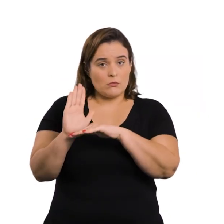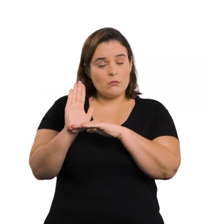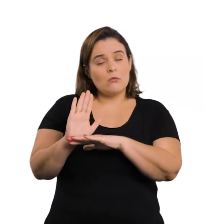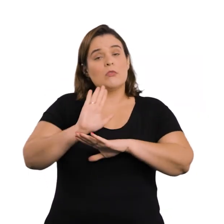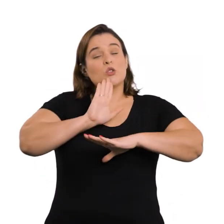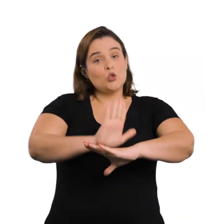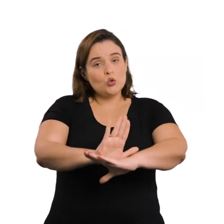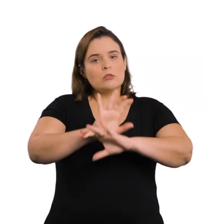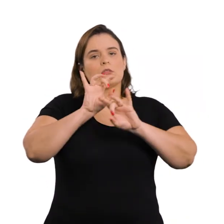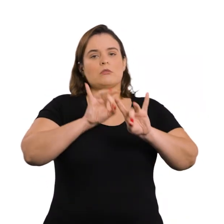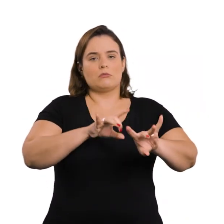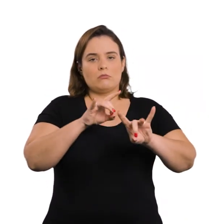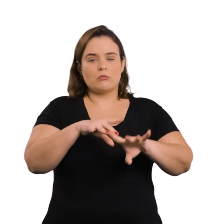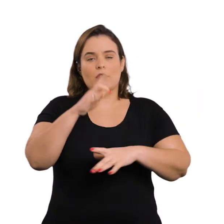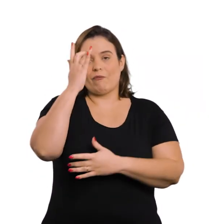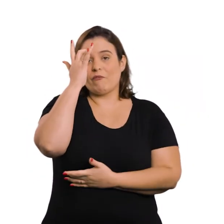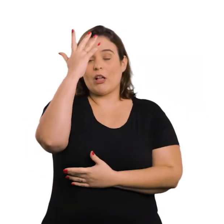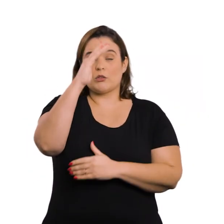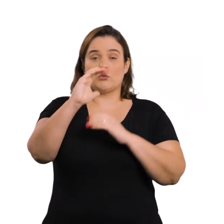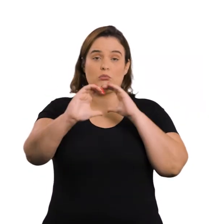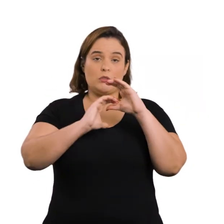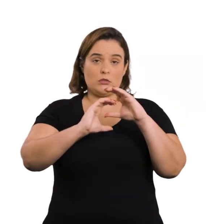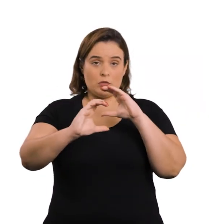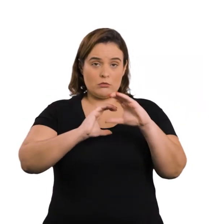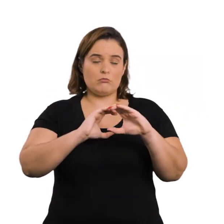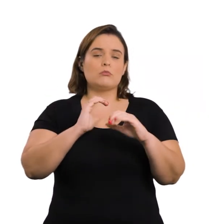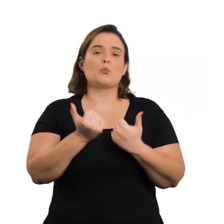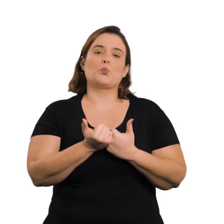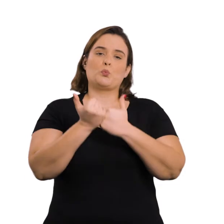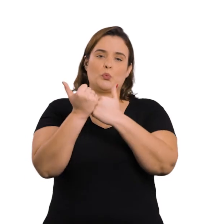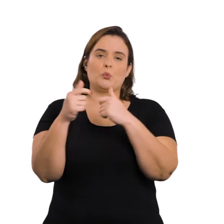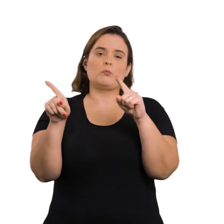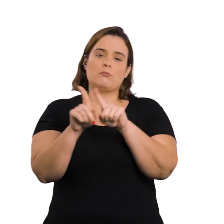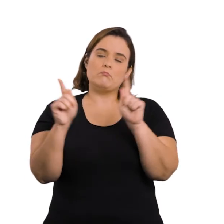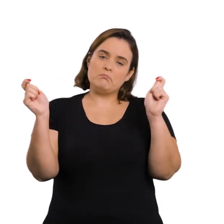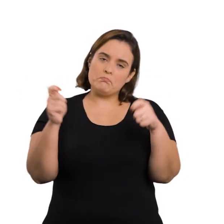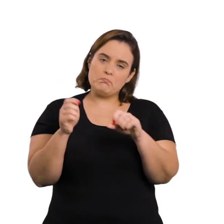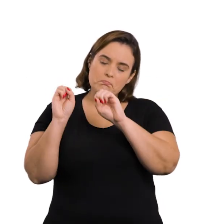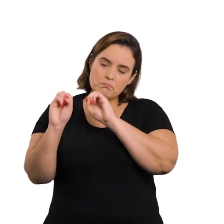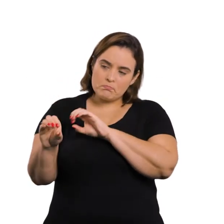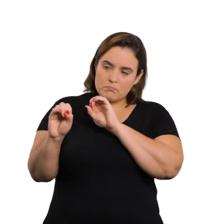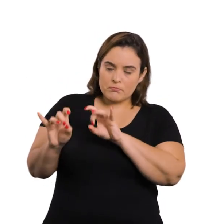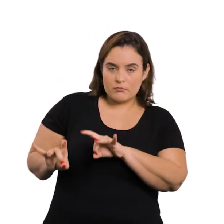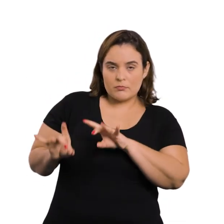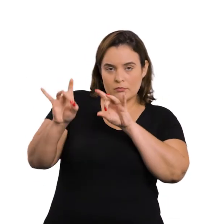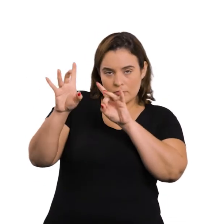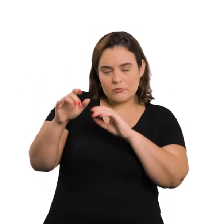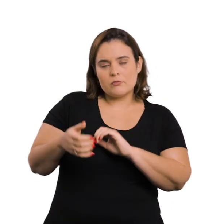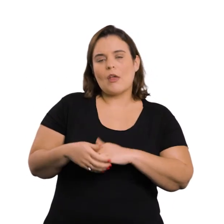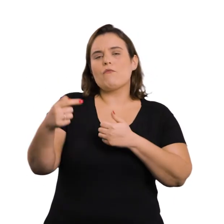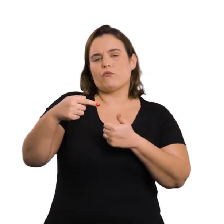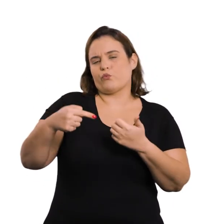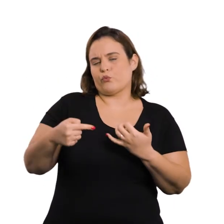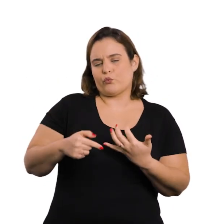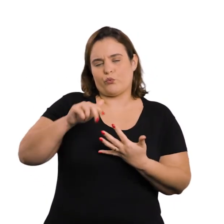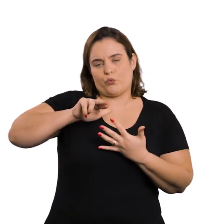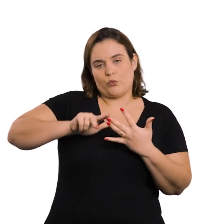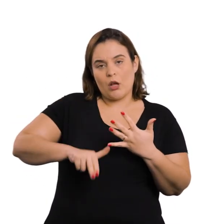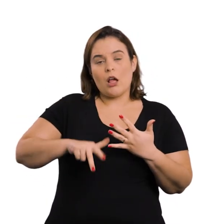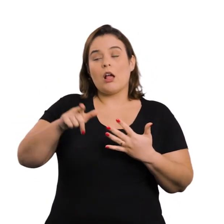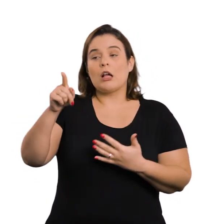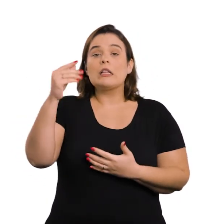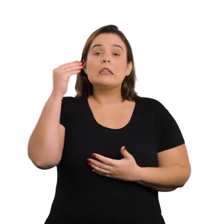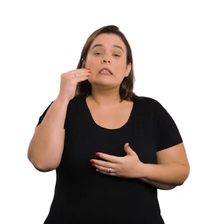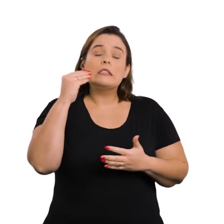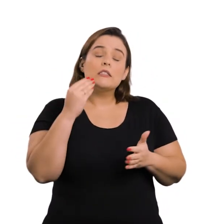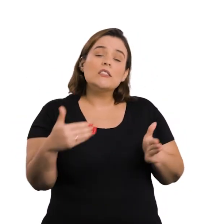tecnologias assistivas, ajudas técnicas, facilitação de comunicação, apoios e capacitação específica, dentre outros,